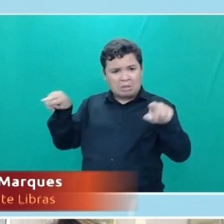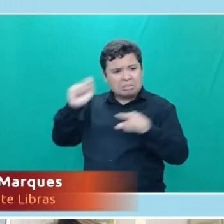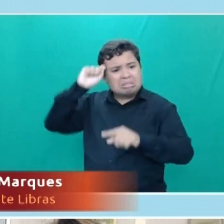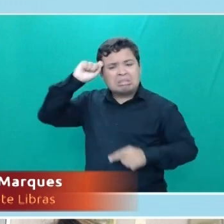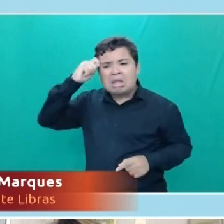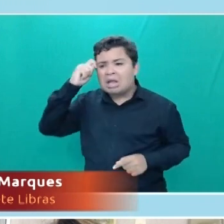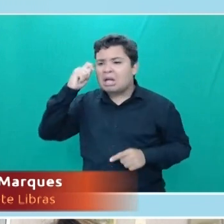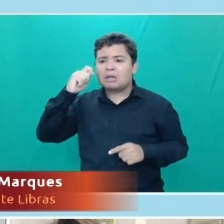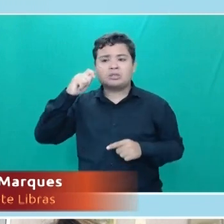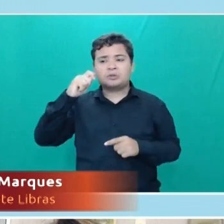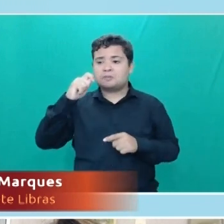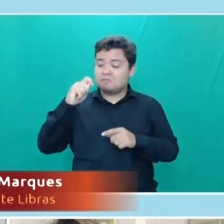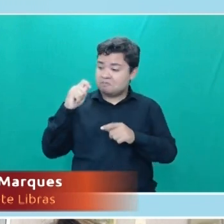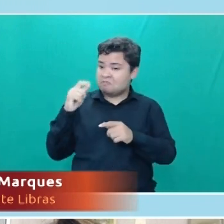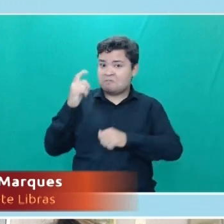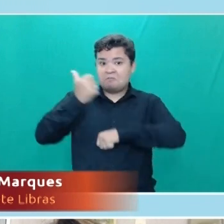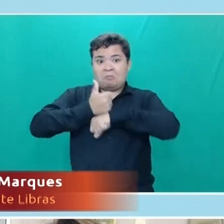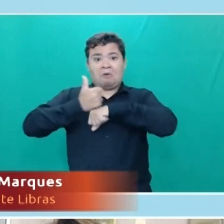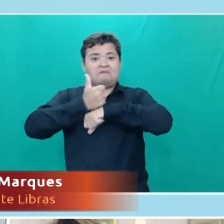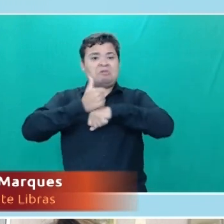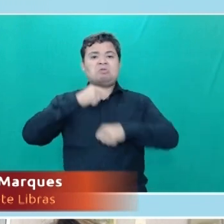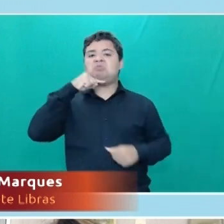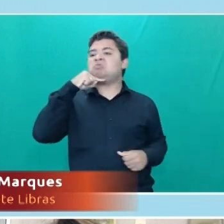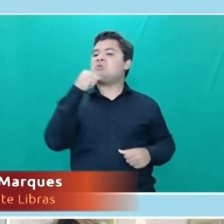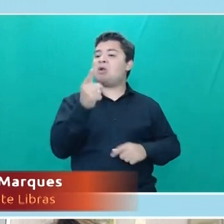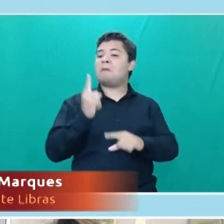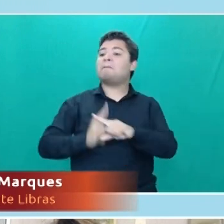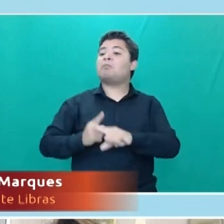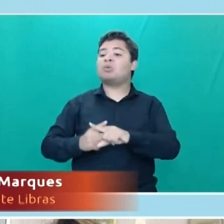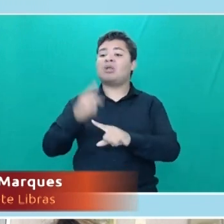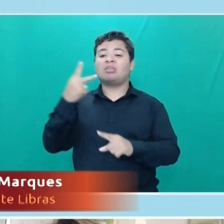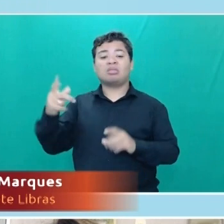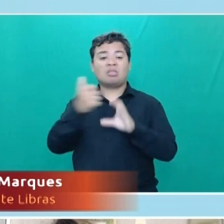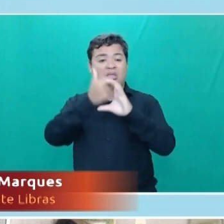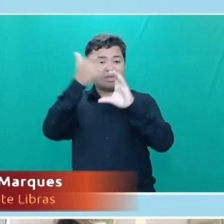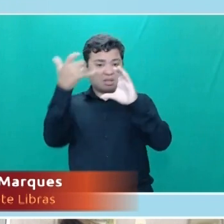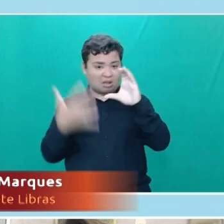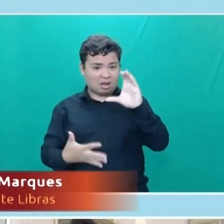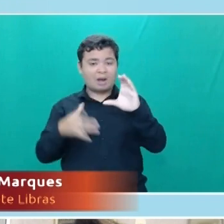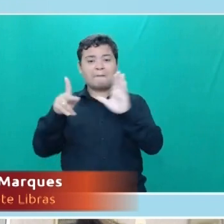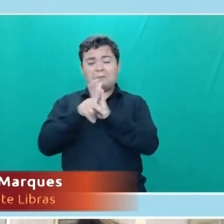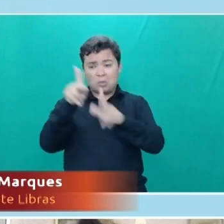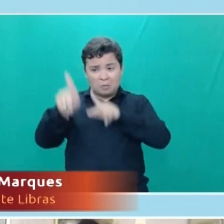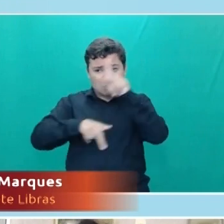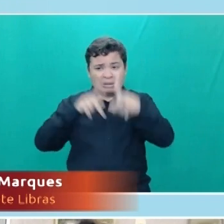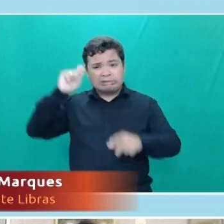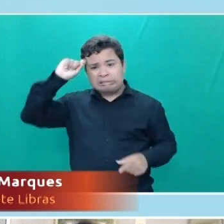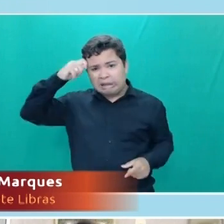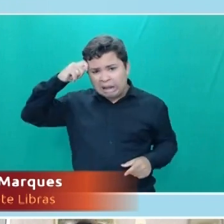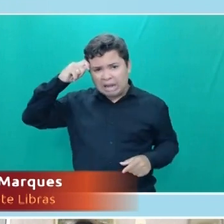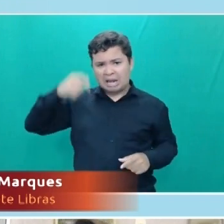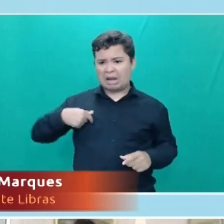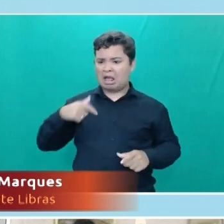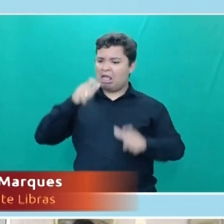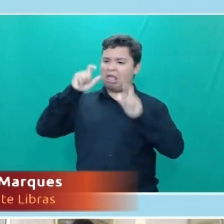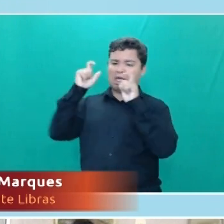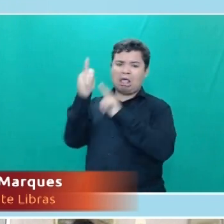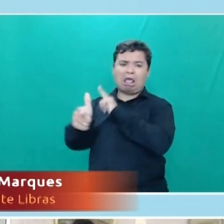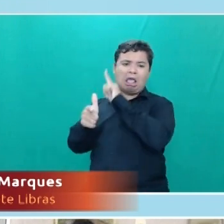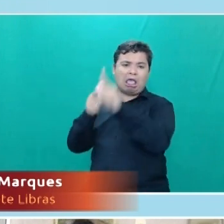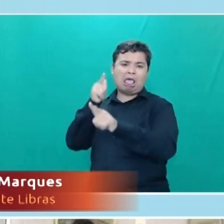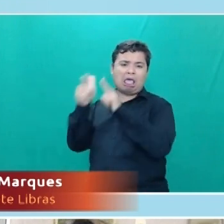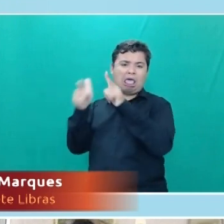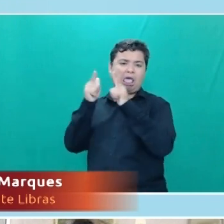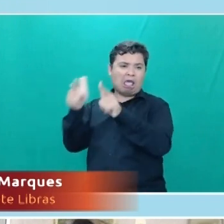alcançar determinados tipos de profissão pelo simples fato de ter características da população negra, eu estou reafirmando isso em forma de humor